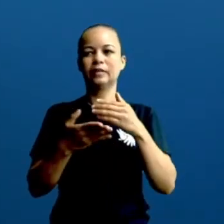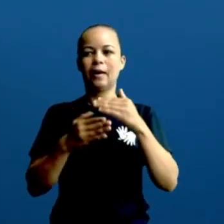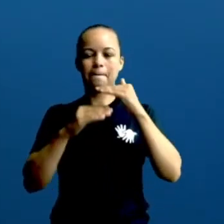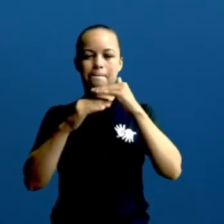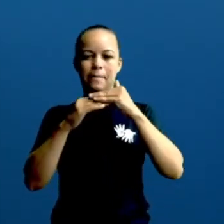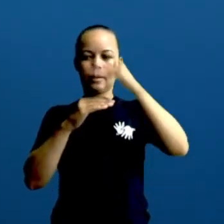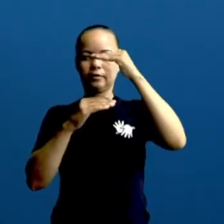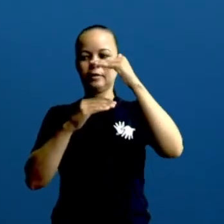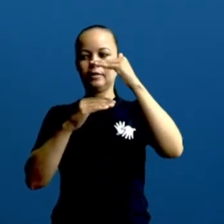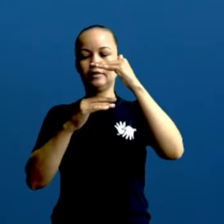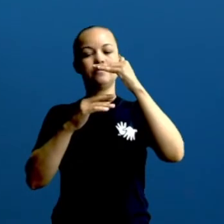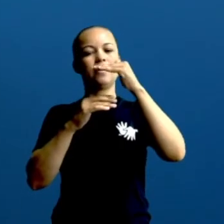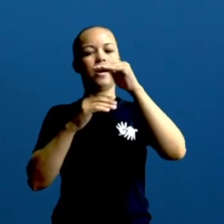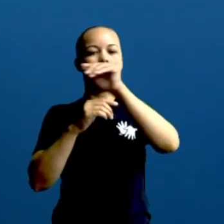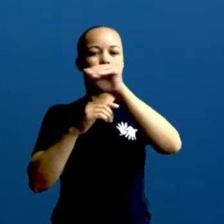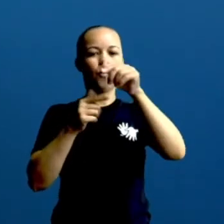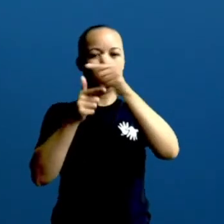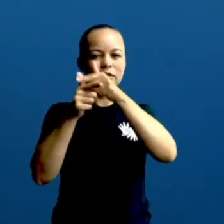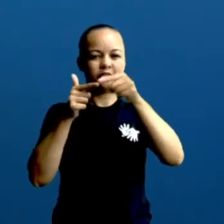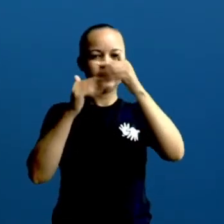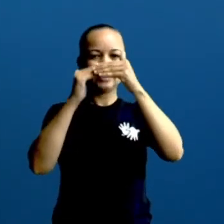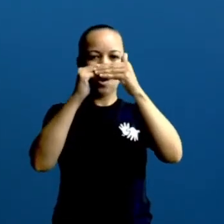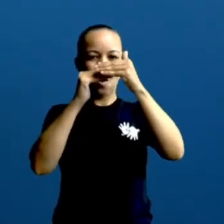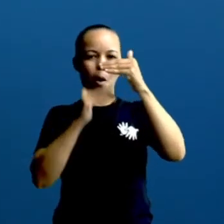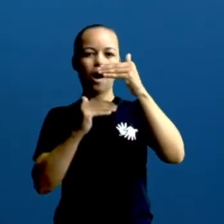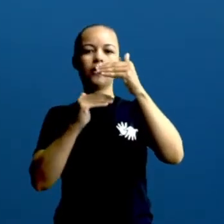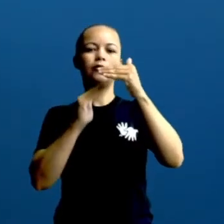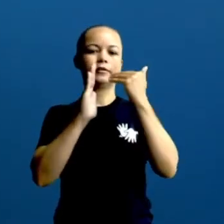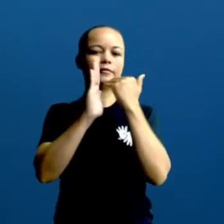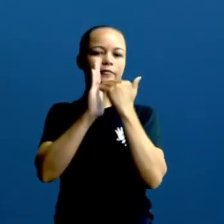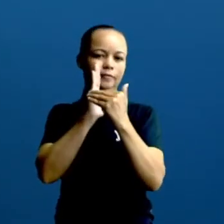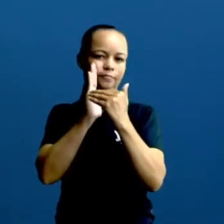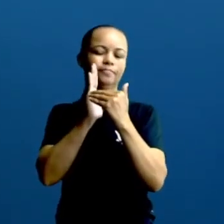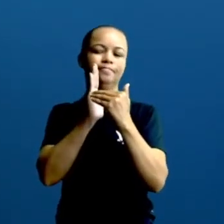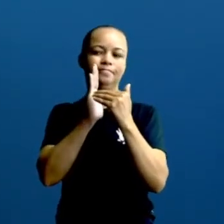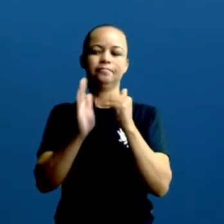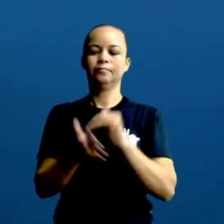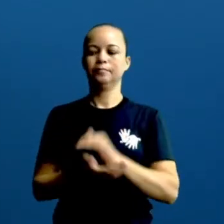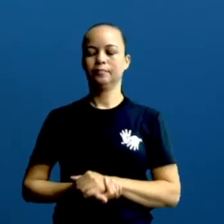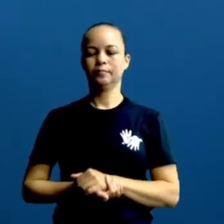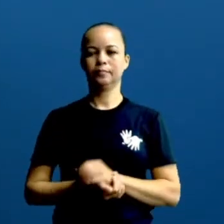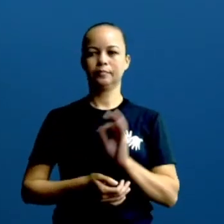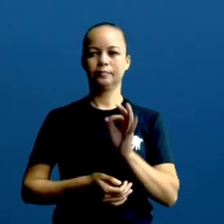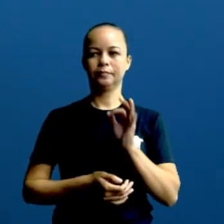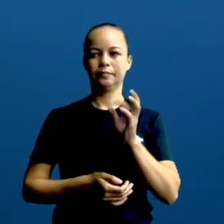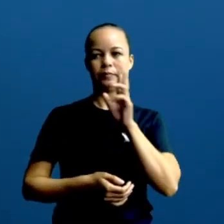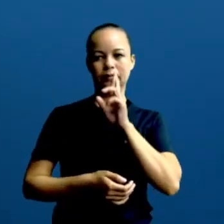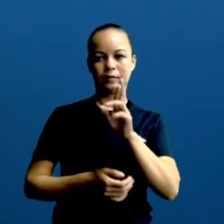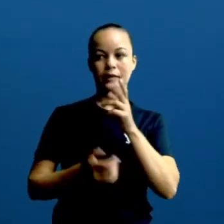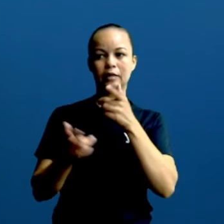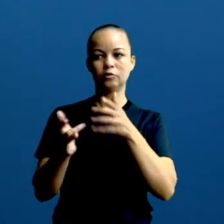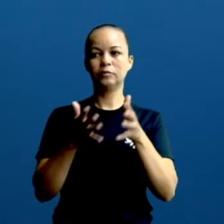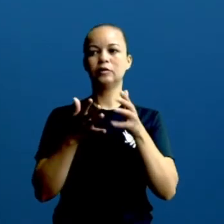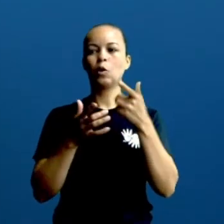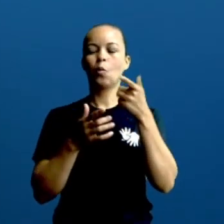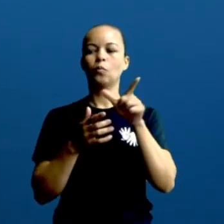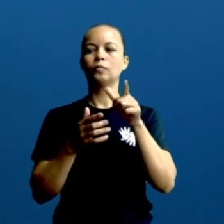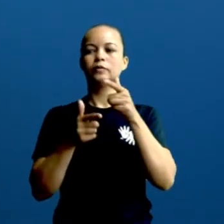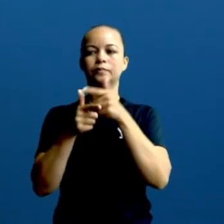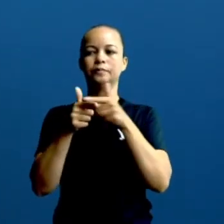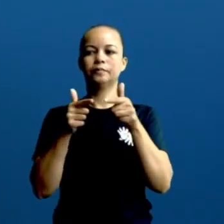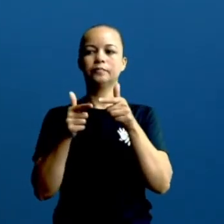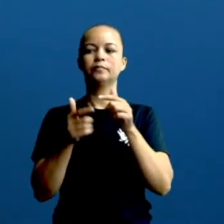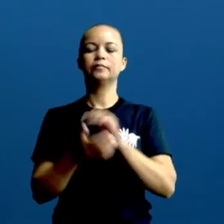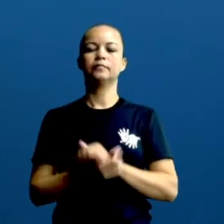parte de cima é uma divisão a parte de baixo é outra divisão certo o resultado outra visão Me